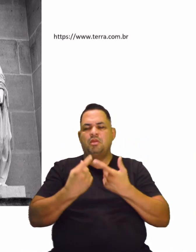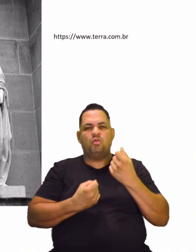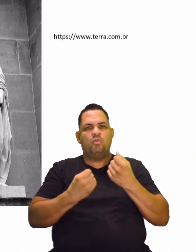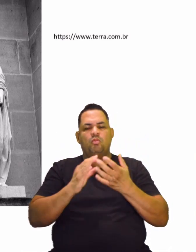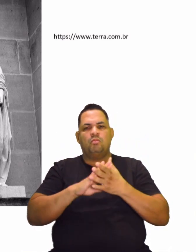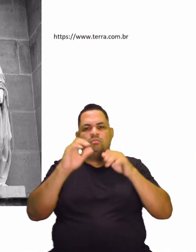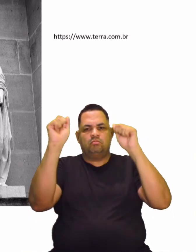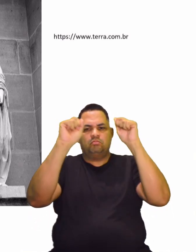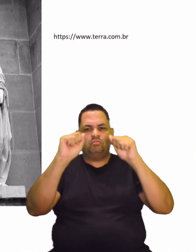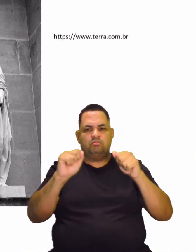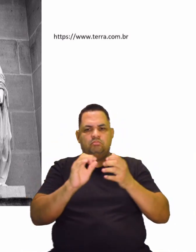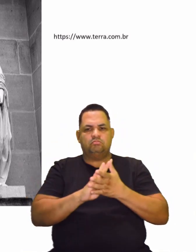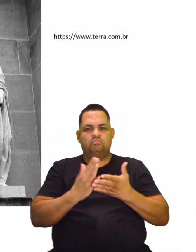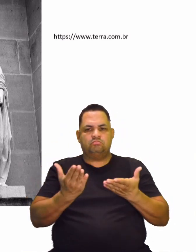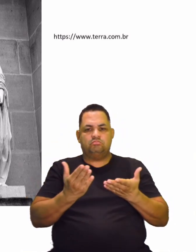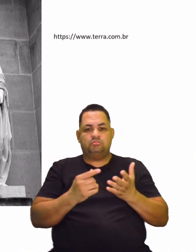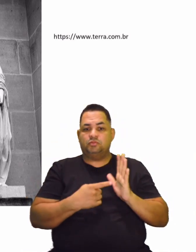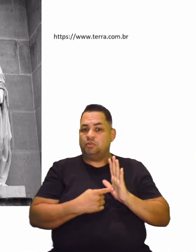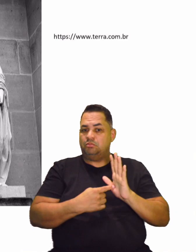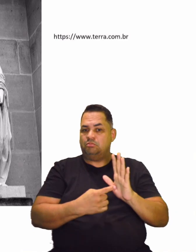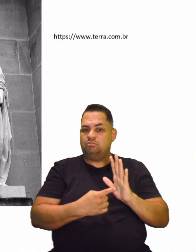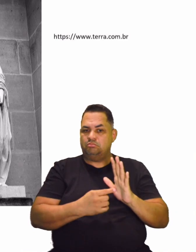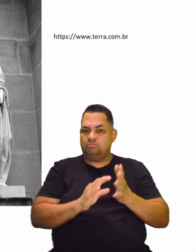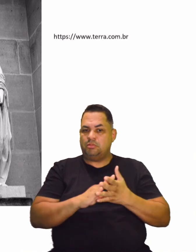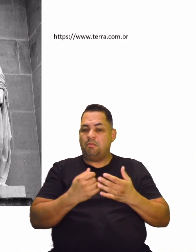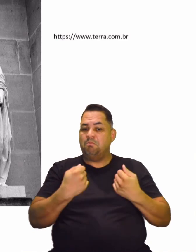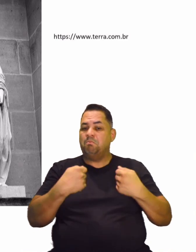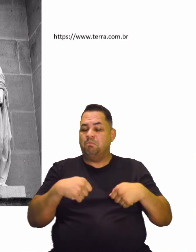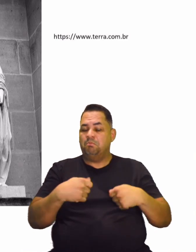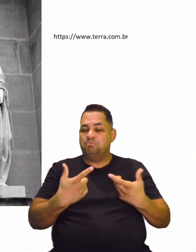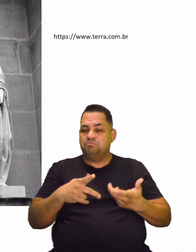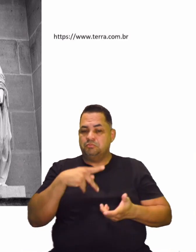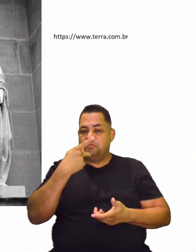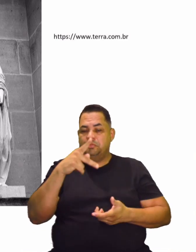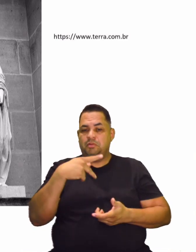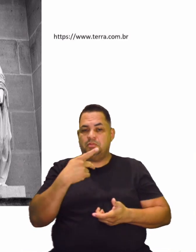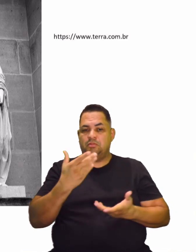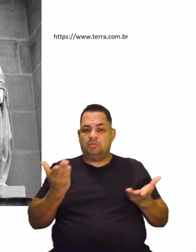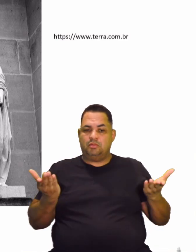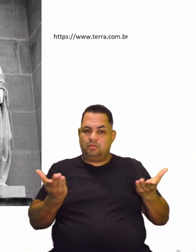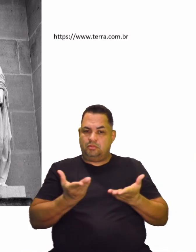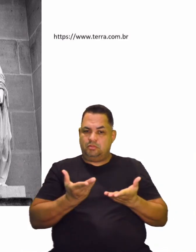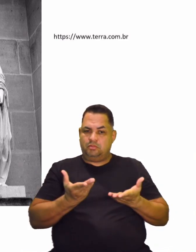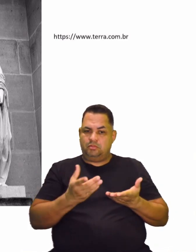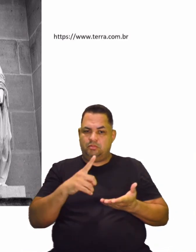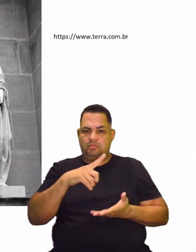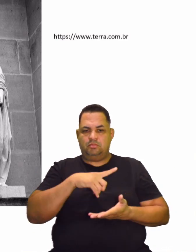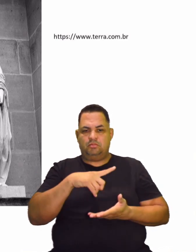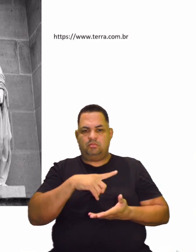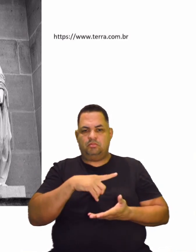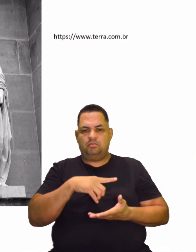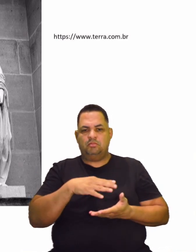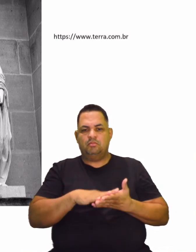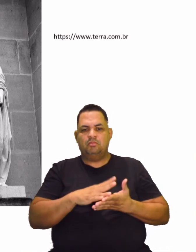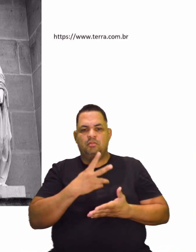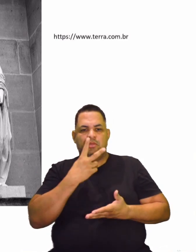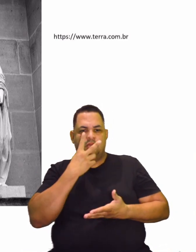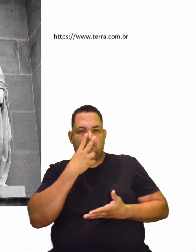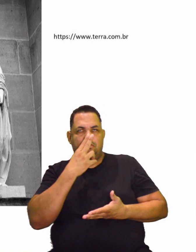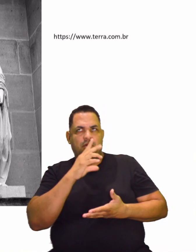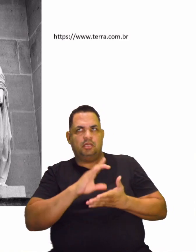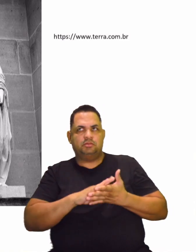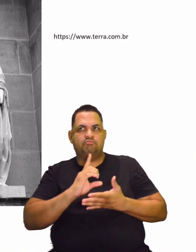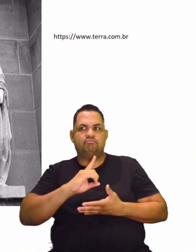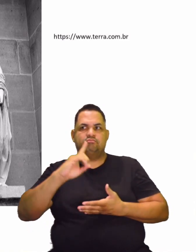que é uma hipótese que eu estou lançando aqui, né? Porque tem esse ditado, fulano parece um deus grego, ou